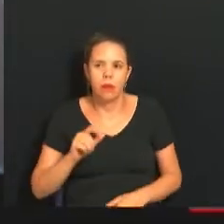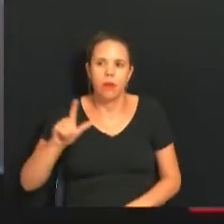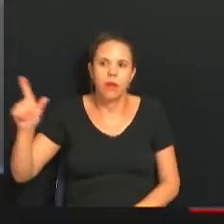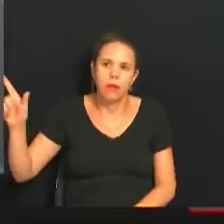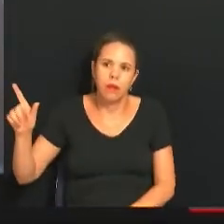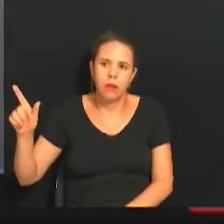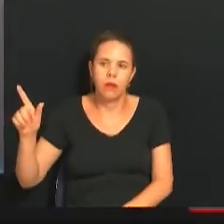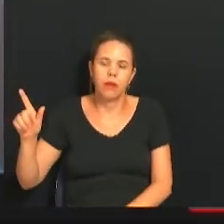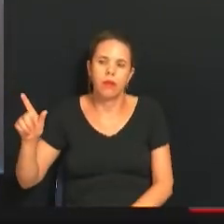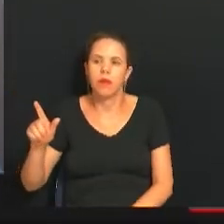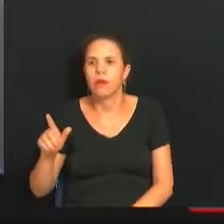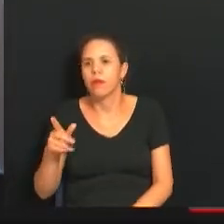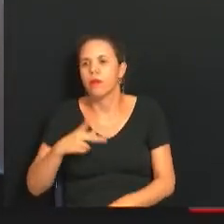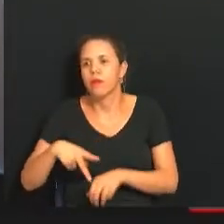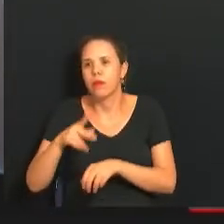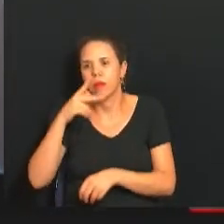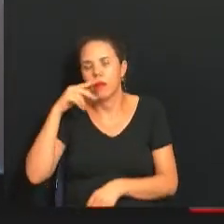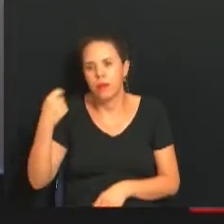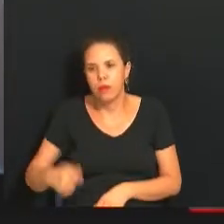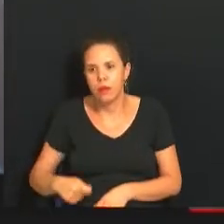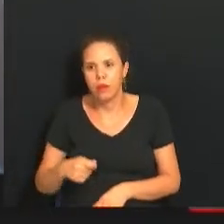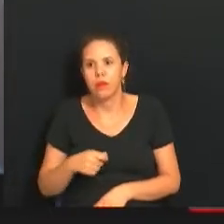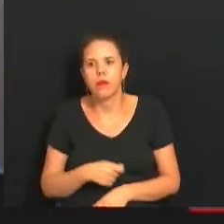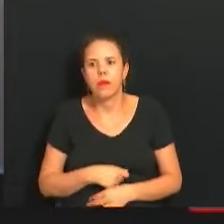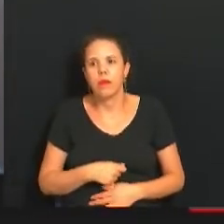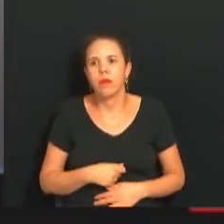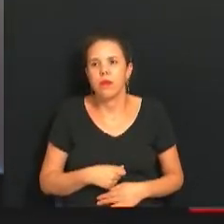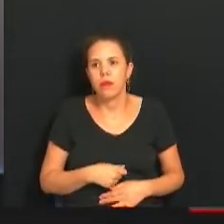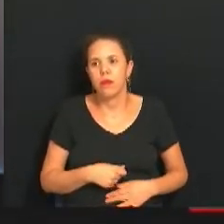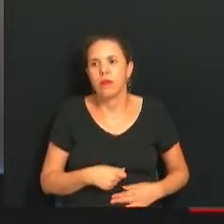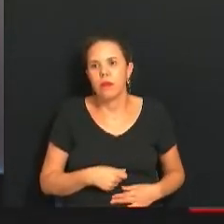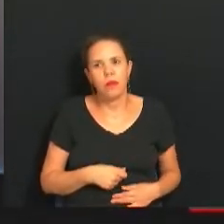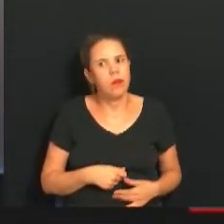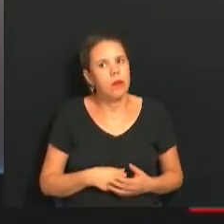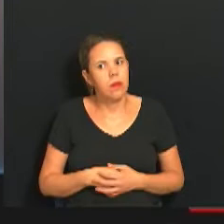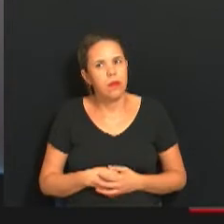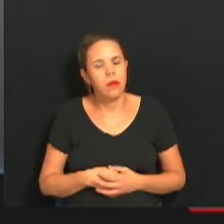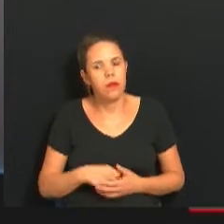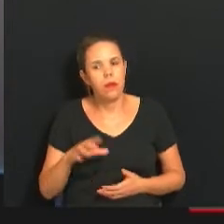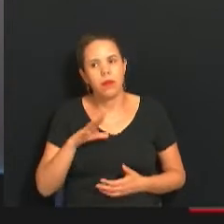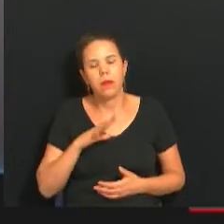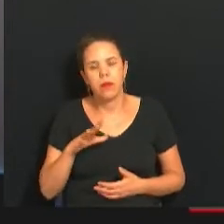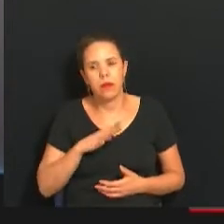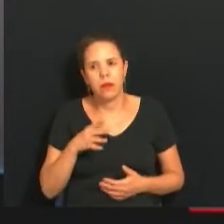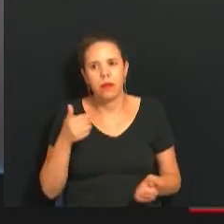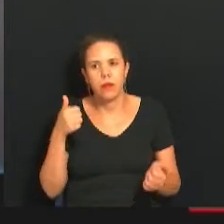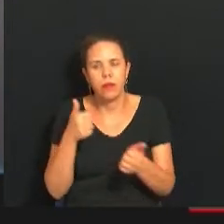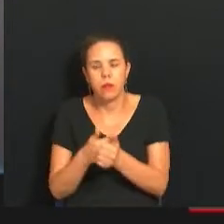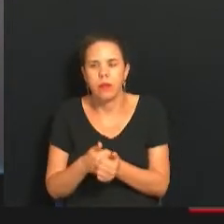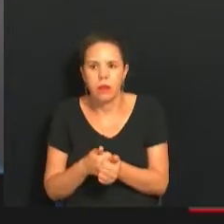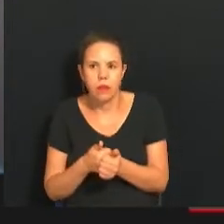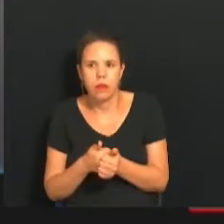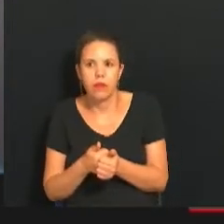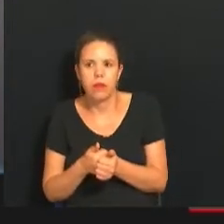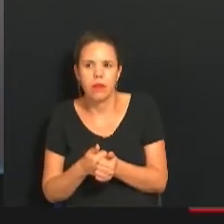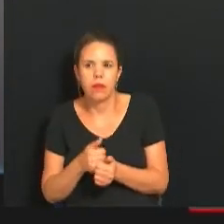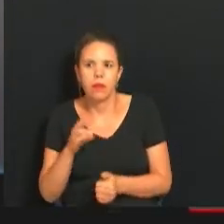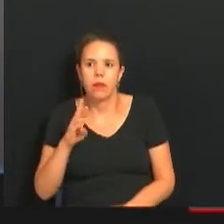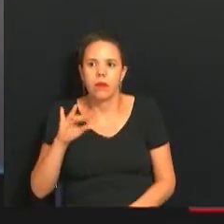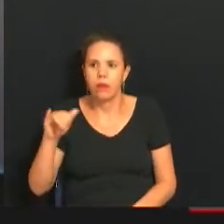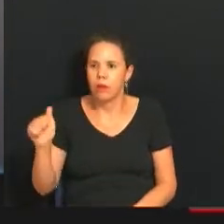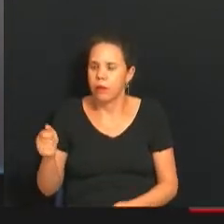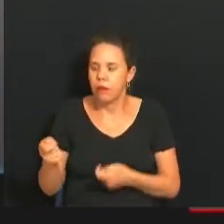da Ucrânia, nas regiões de Donetsk, Luhansk, mas também na cidade de Mariupol, próximo da península da Crimeia, pelo